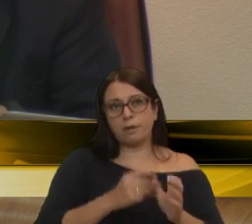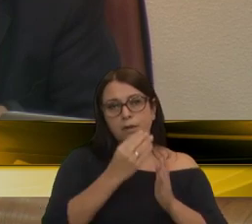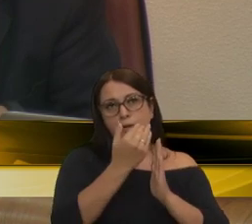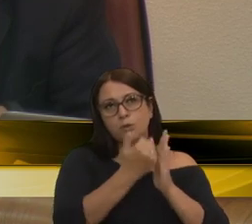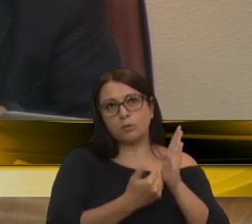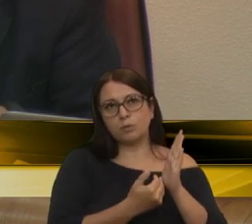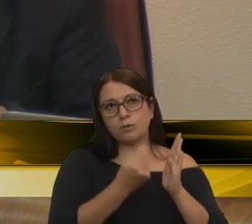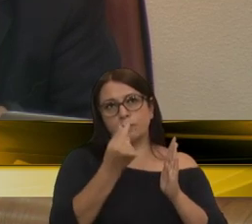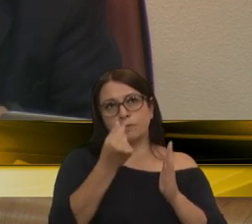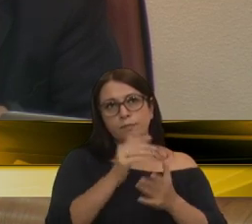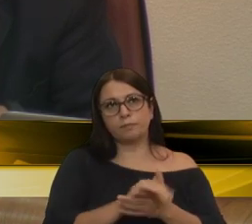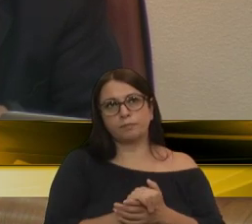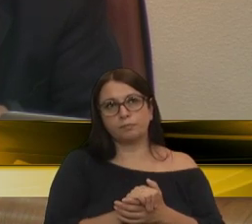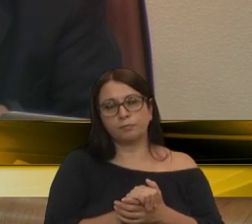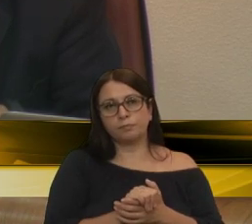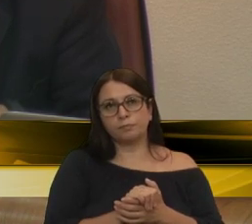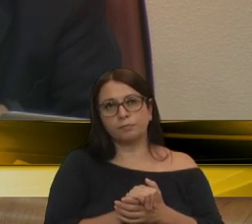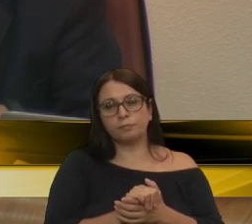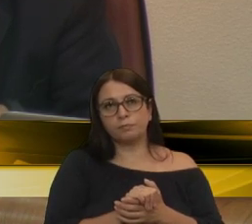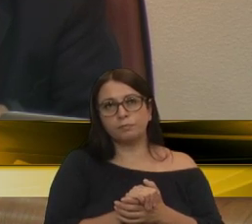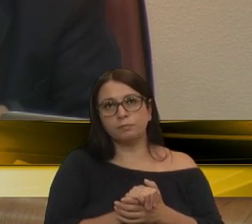valor devido para